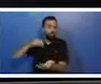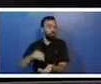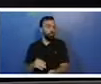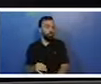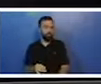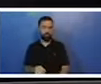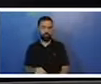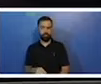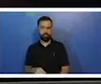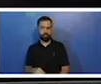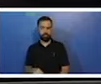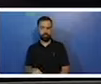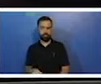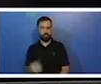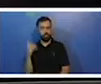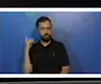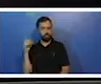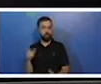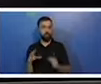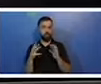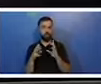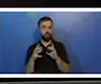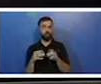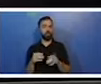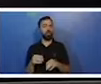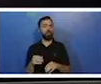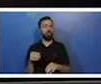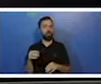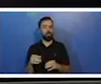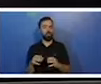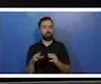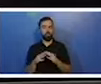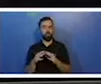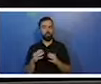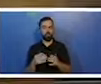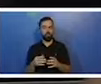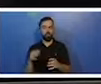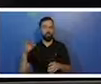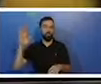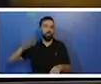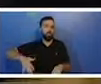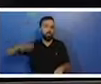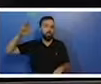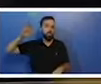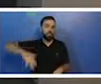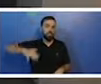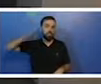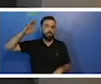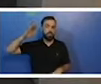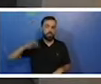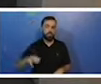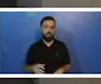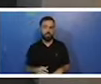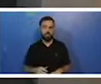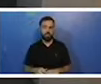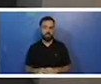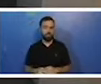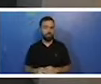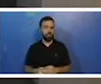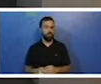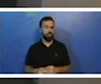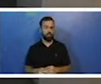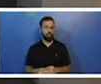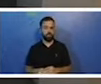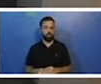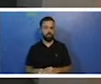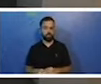essa bola é a bola ela da escola que a gente tem lá porque que tem que ser que nós vamos usar para conduzir a bola para conduzir a bola no